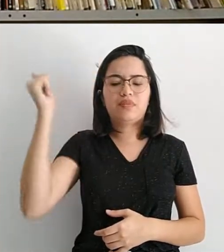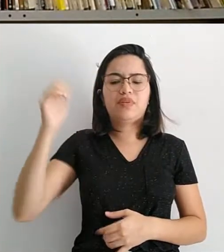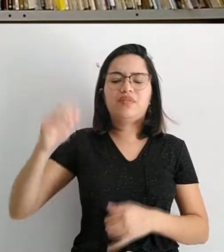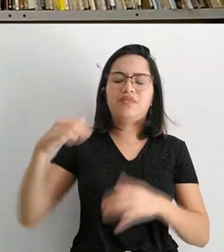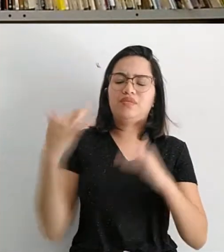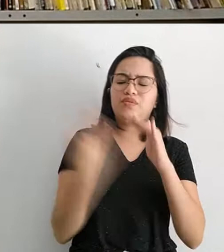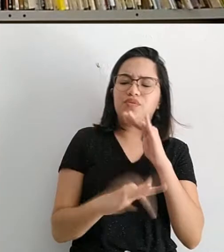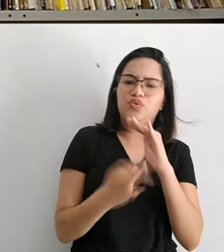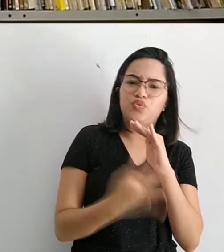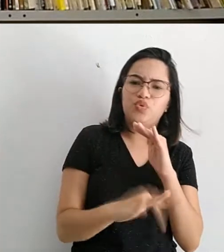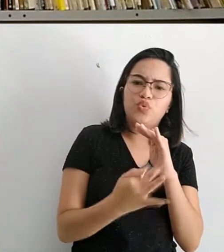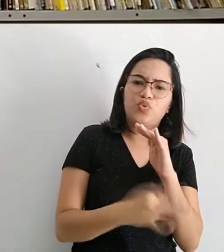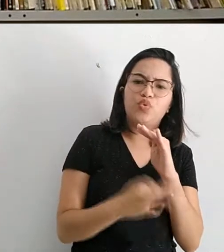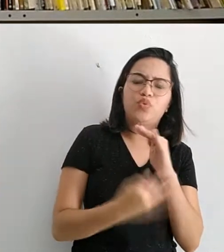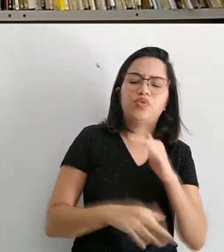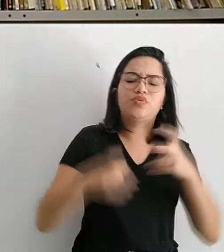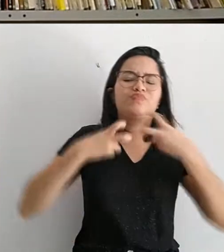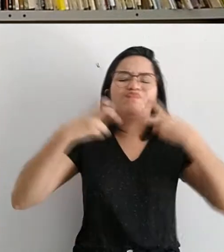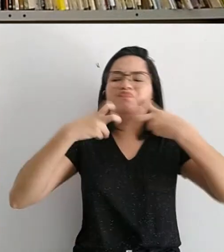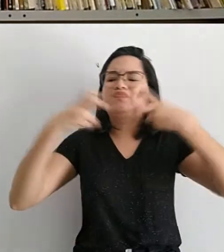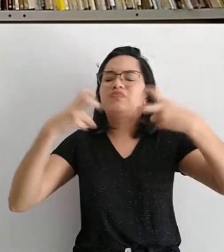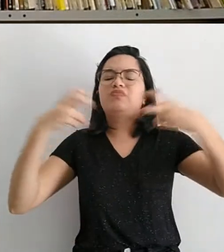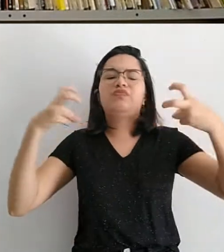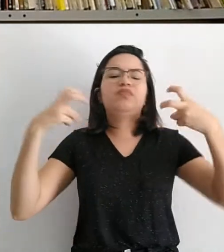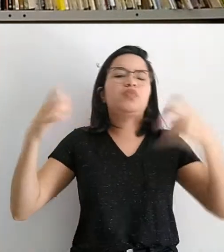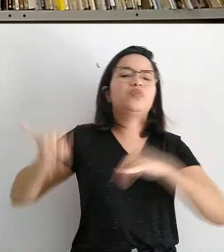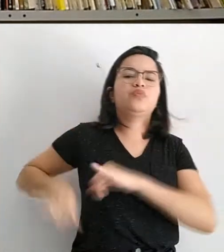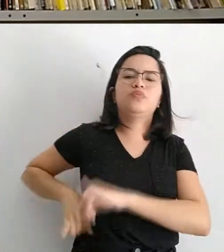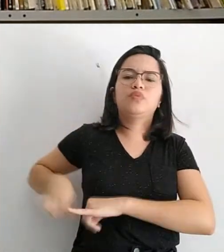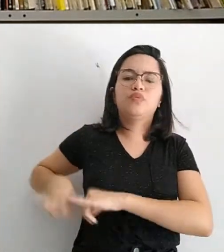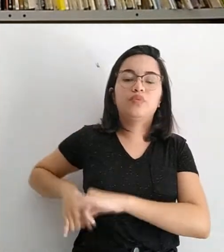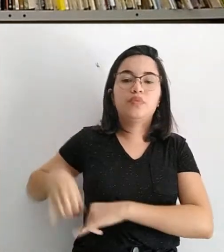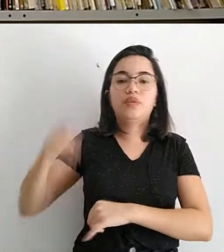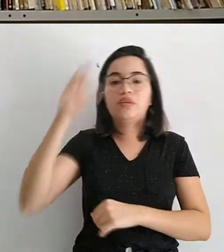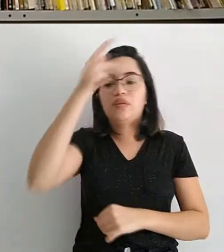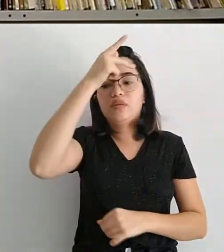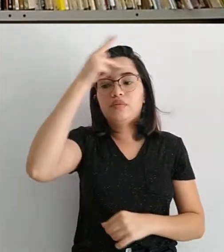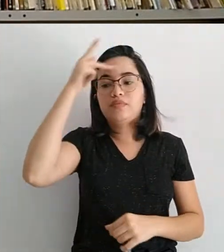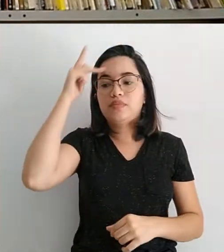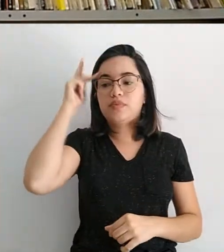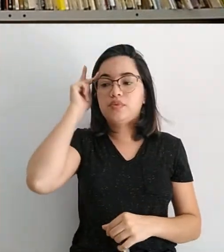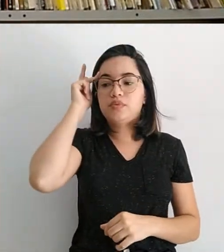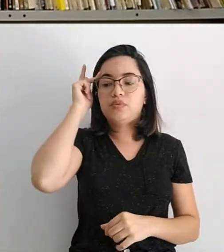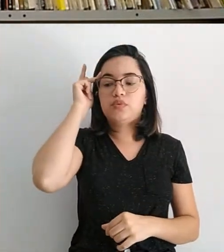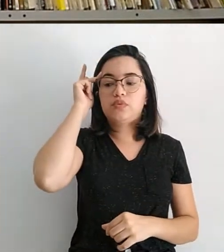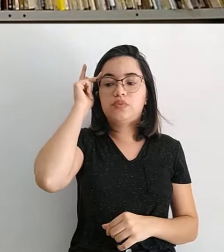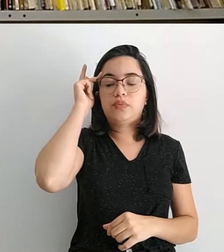gemidos, das dores, dos gritos que as pessoas